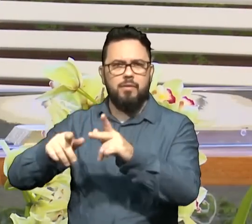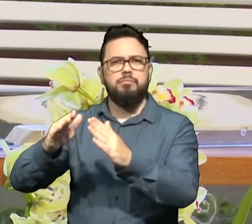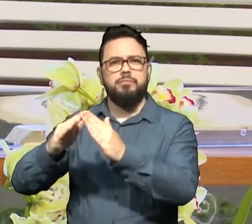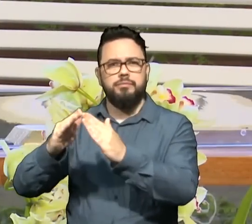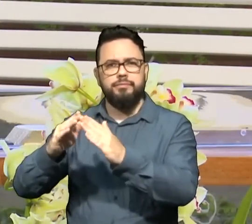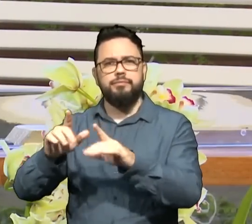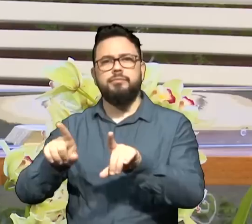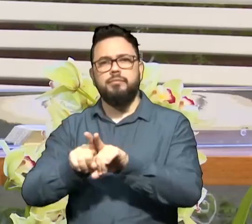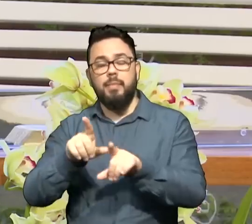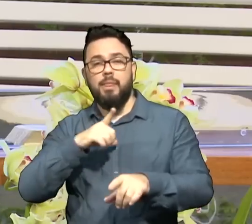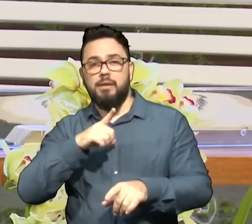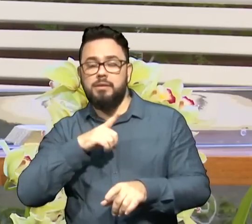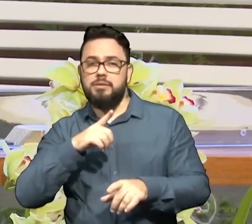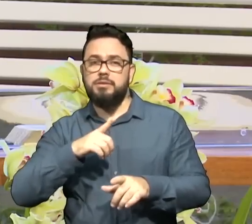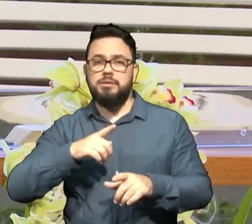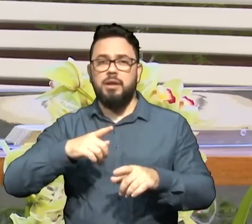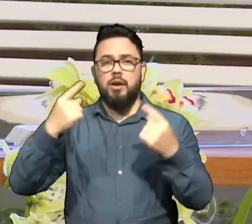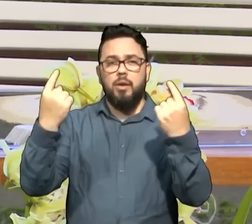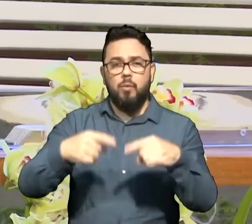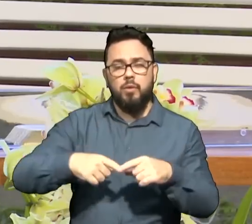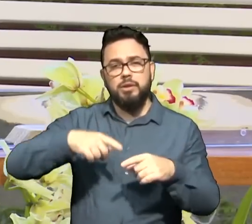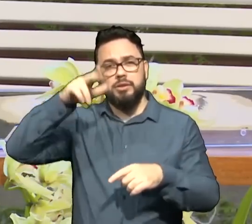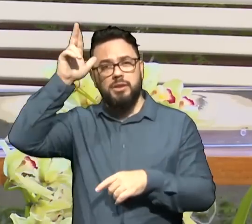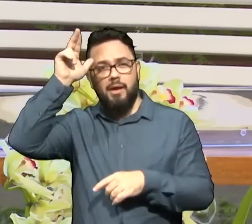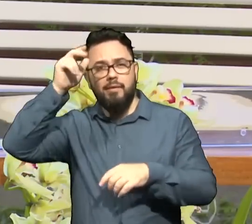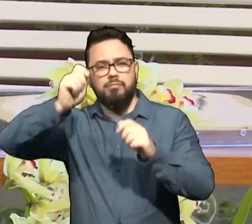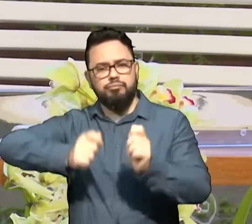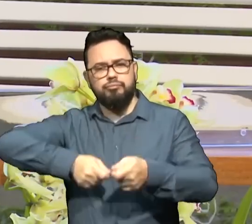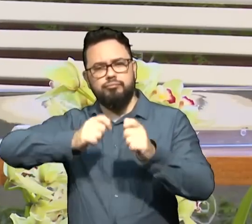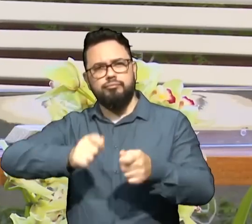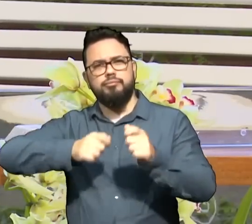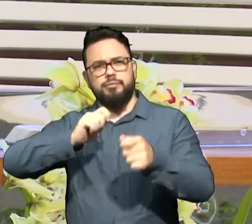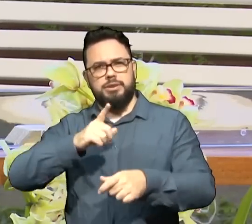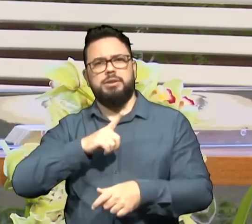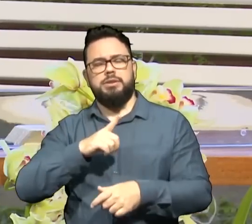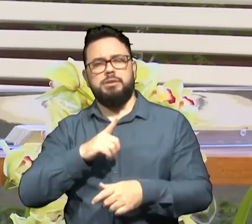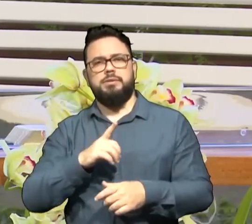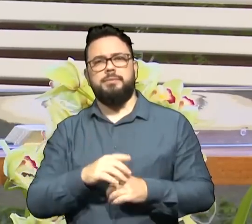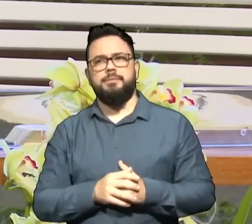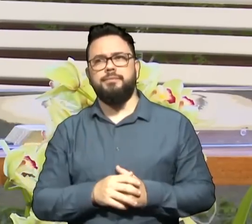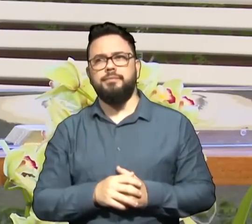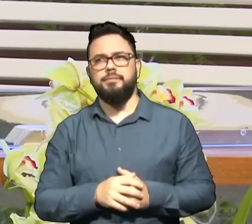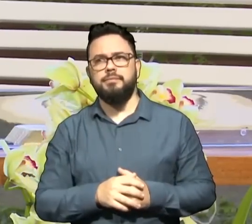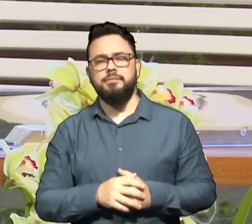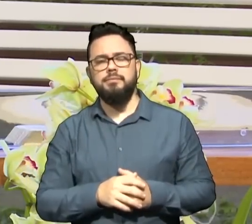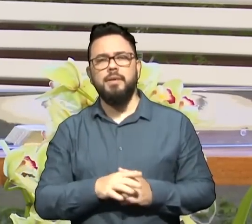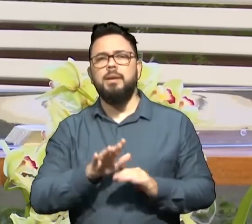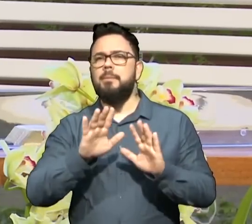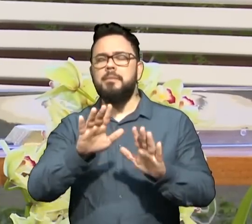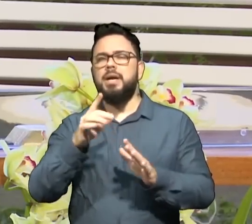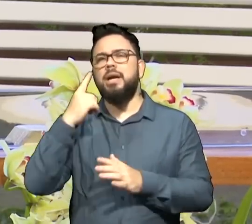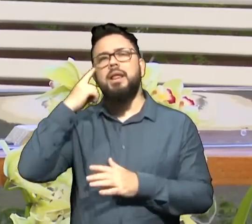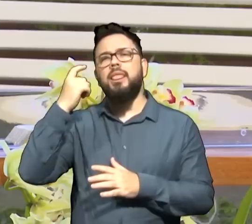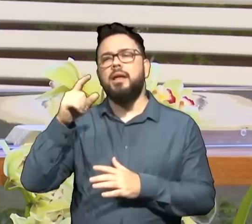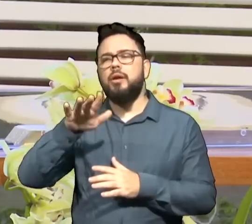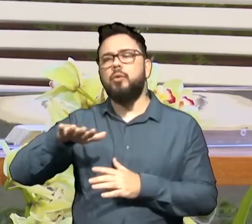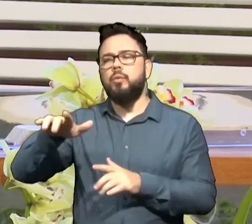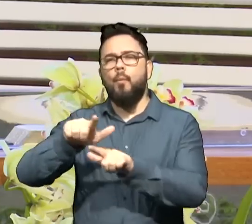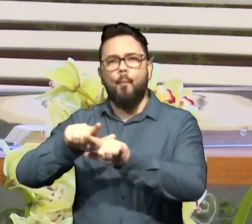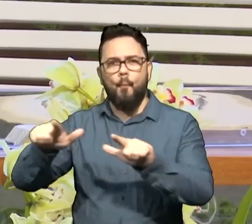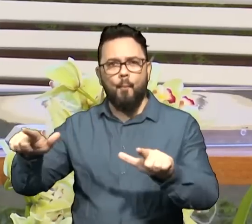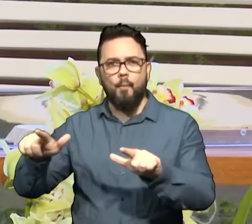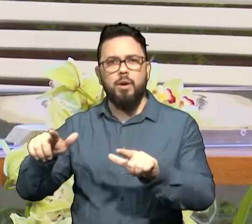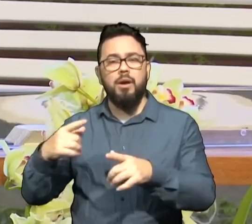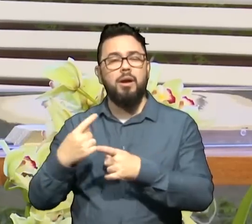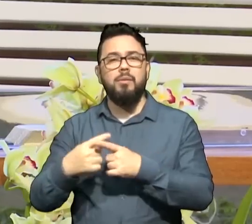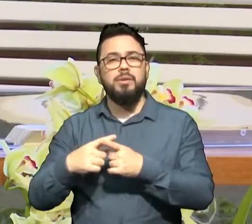Hipódromo na cidade havia Hipódromo na cidade mas em que sentido que eu falei que era ela era desolada é porque a cidade praticamente